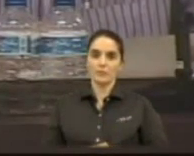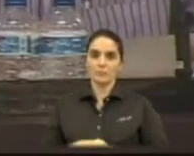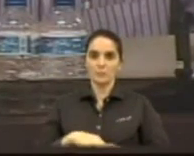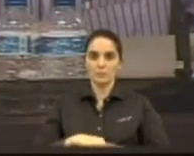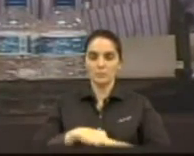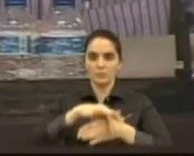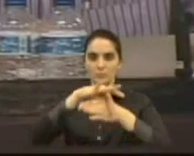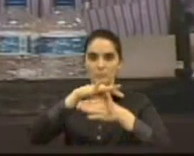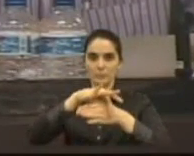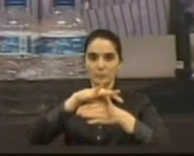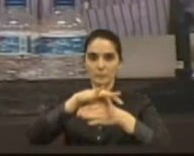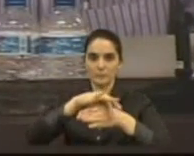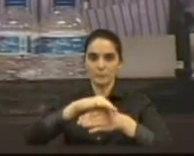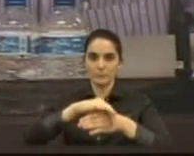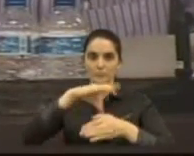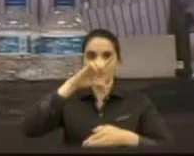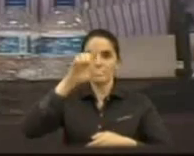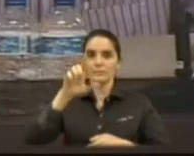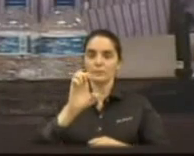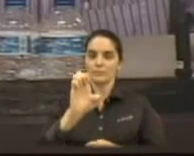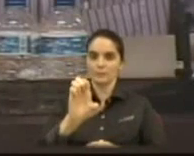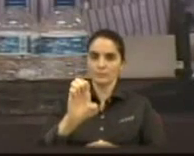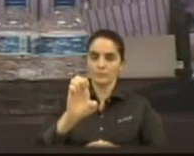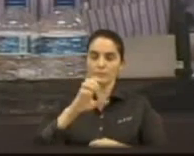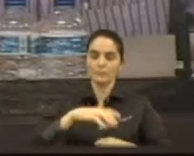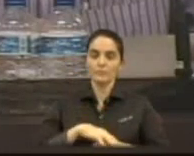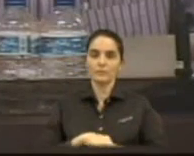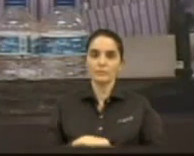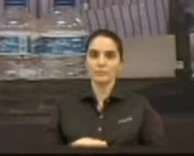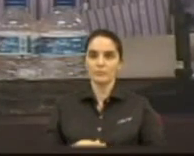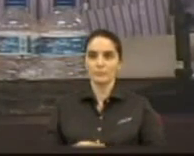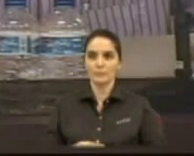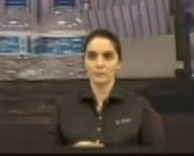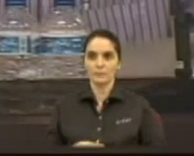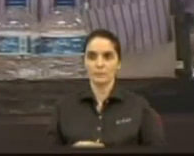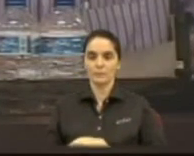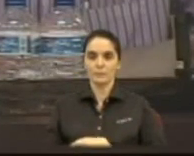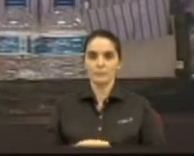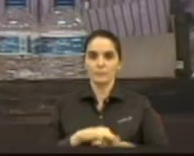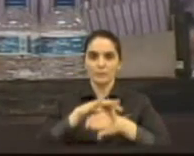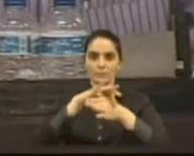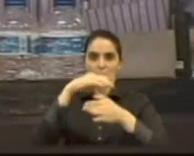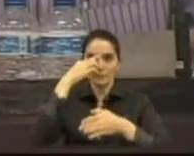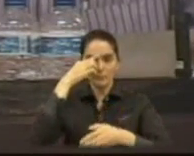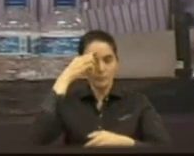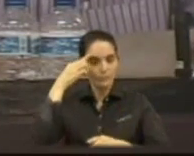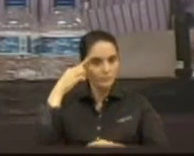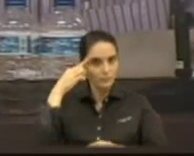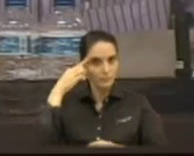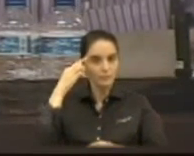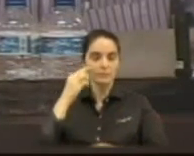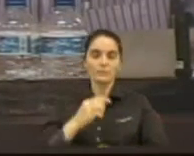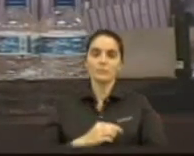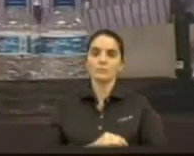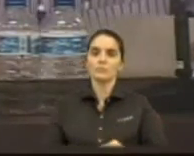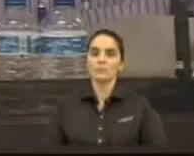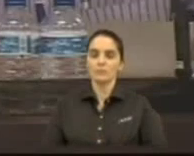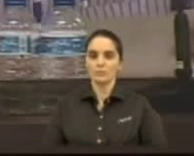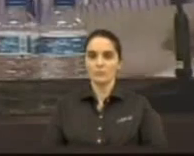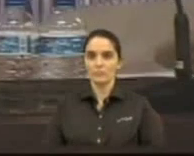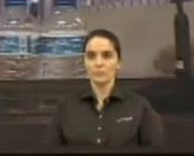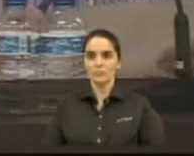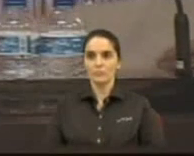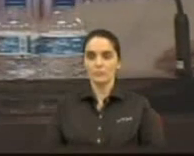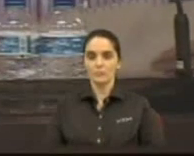PPS. José Roberto Bernardo, líder do bloco PSD, PSDB, DEM Solidariedade. Wilson Nunes Cerqueira, líder do bloco PT,